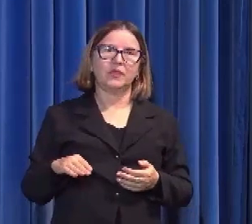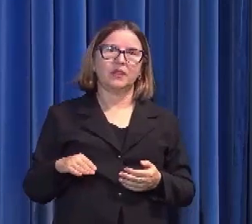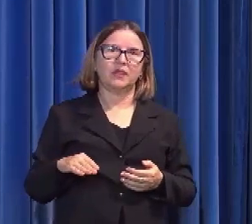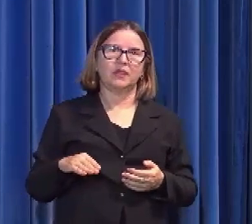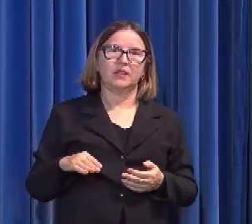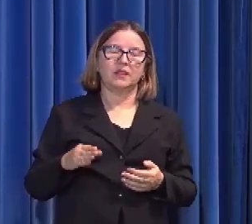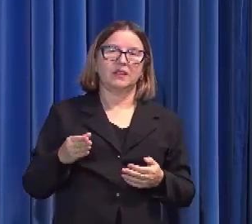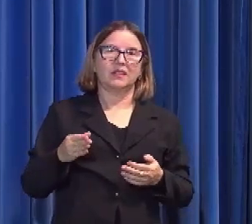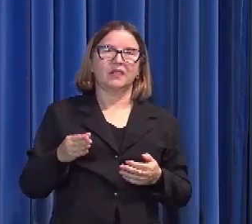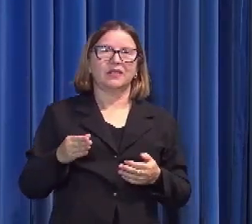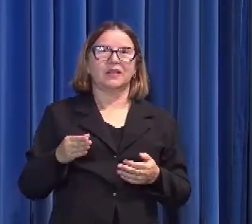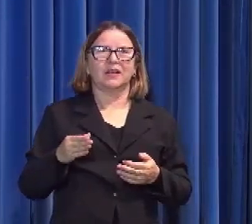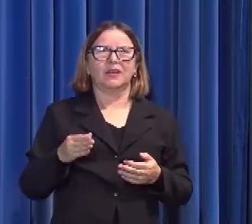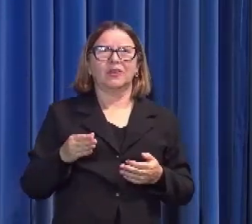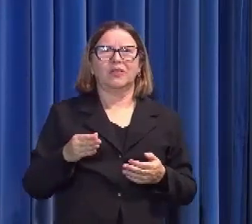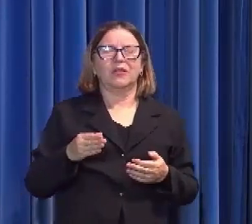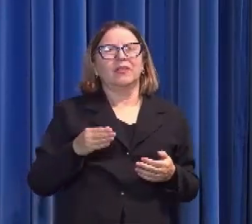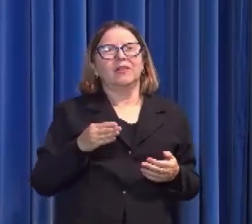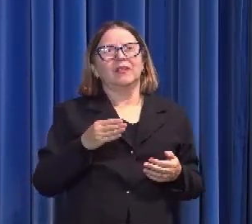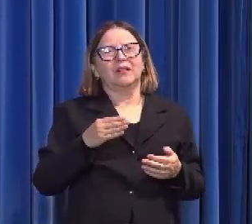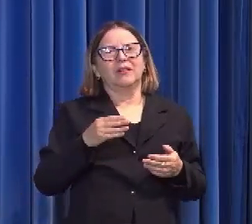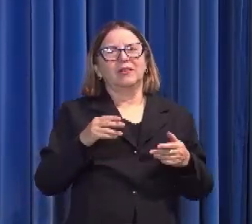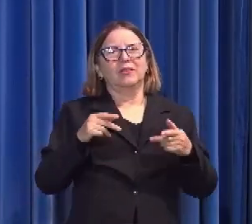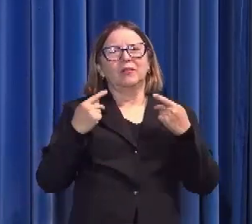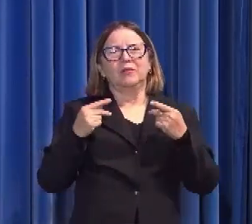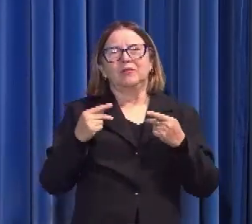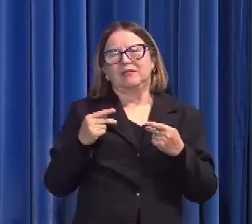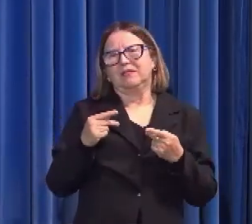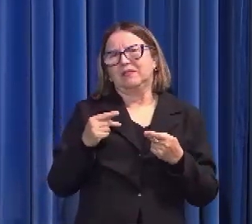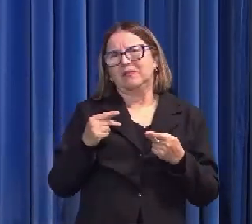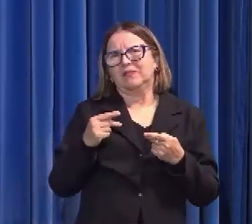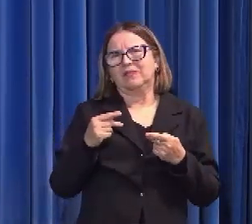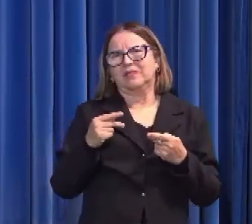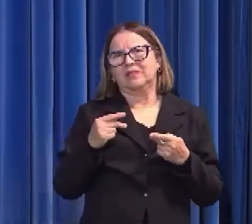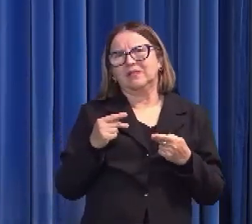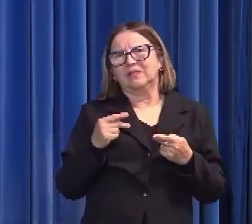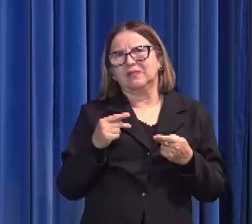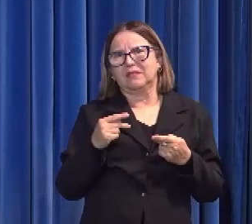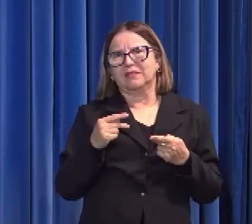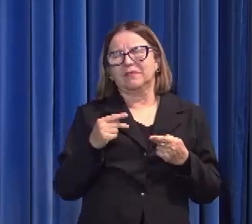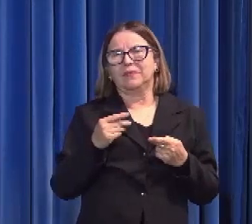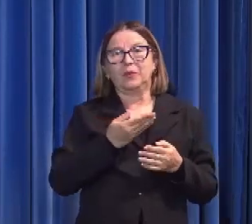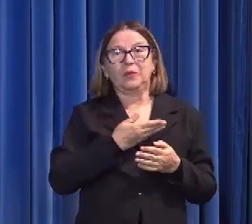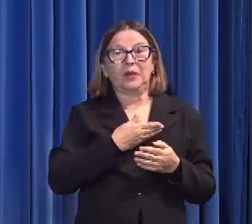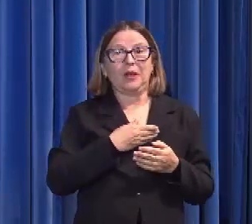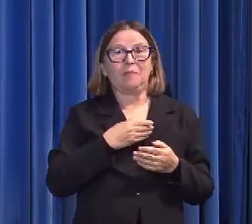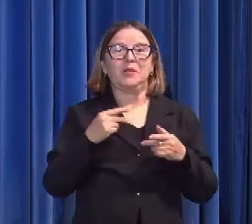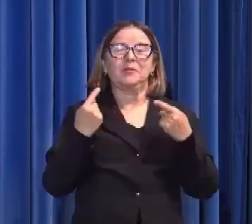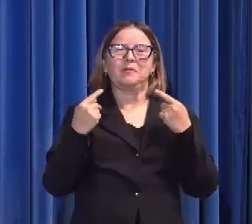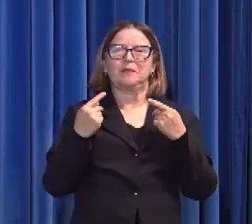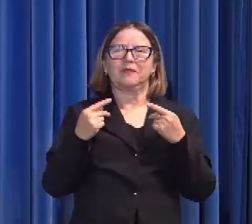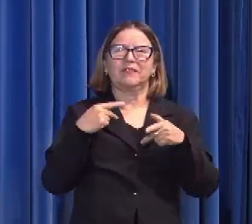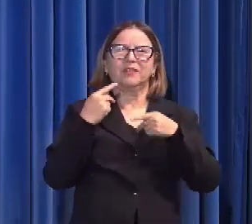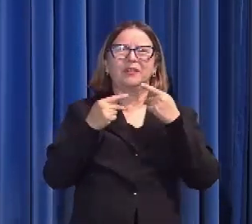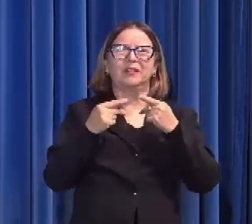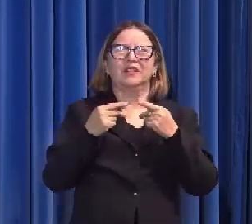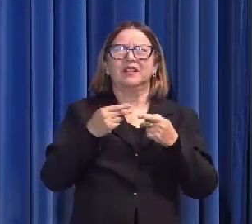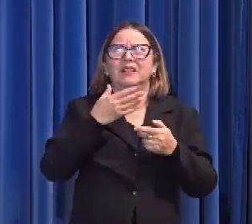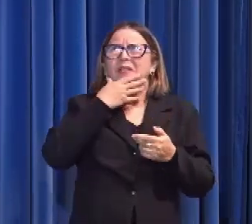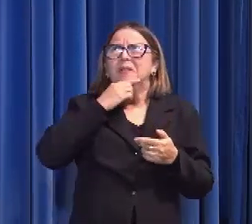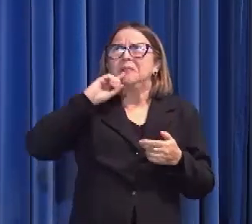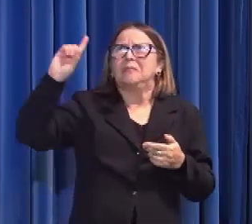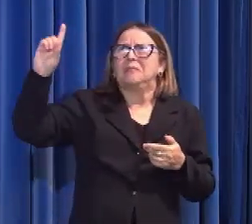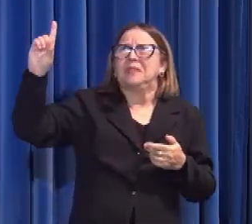despreocupar e a cidade está cheia e ele disse assim Senhor abre os olhos desse moço para ver que o